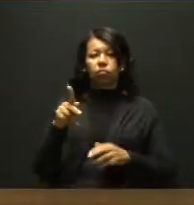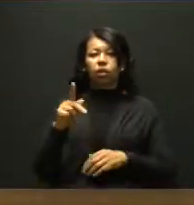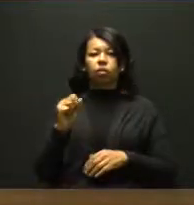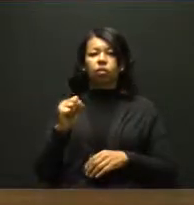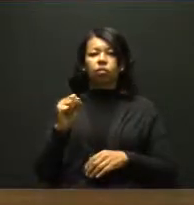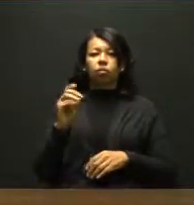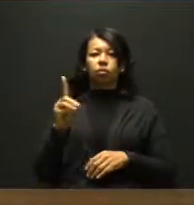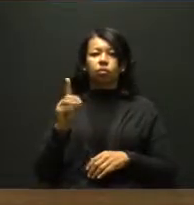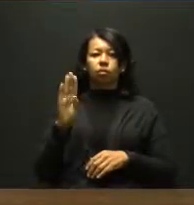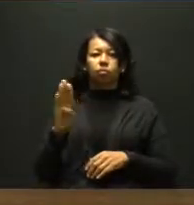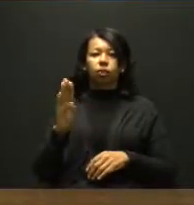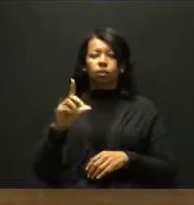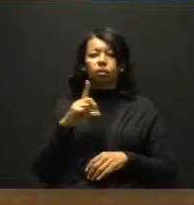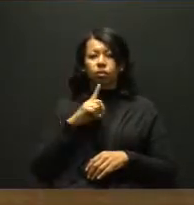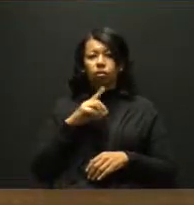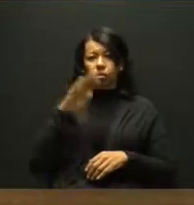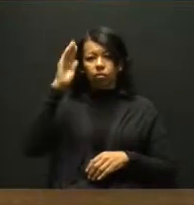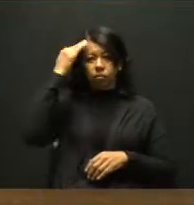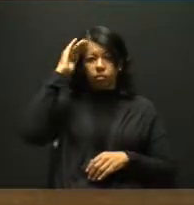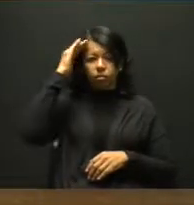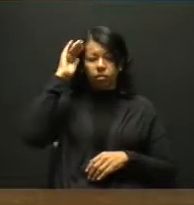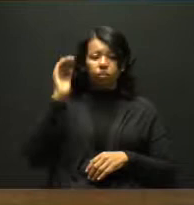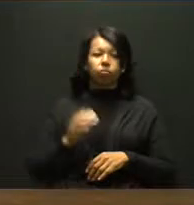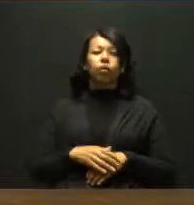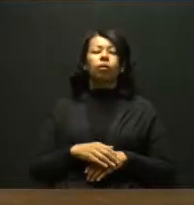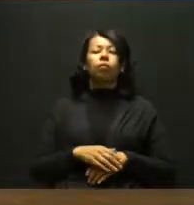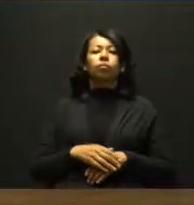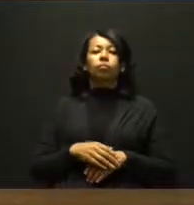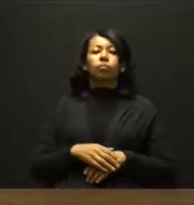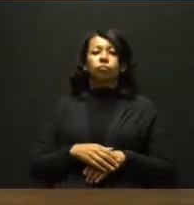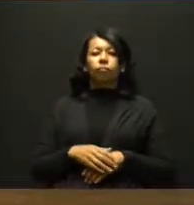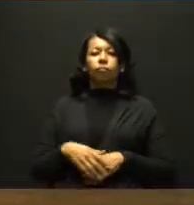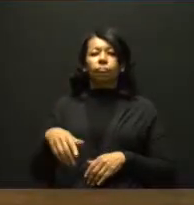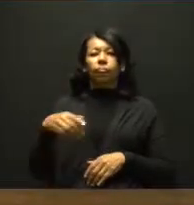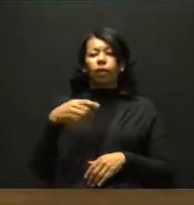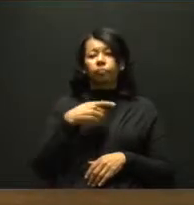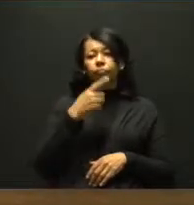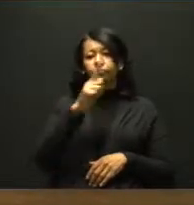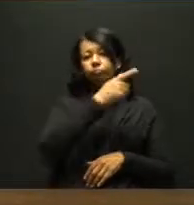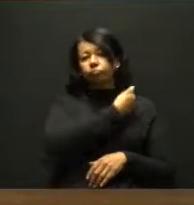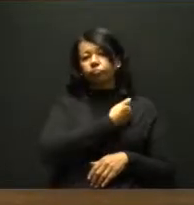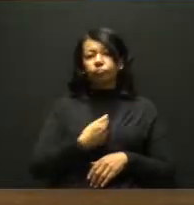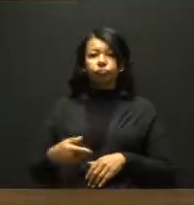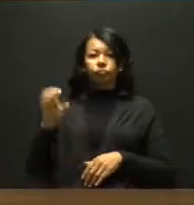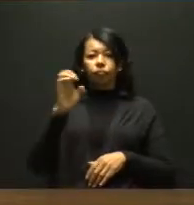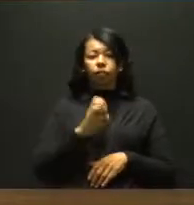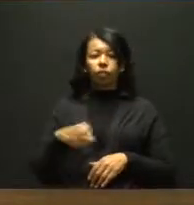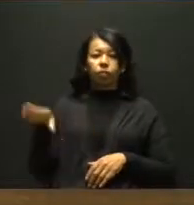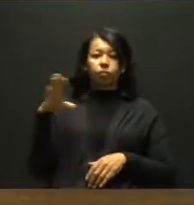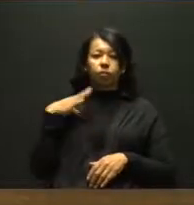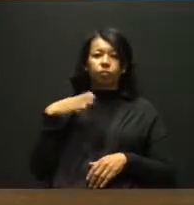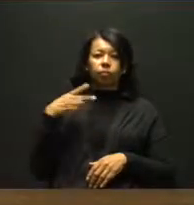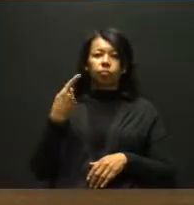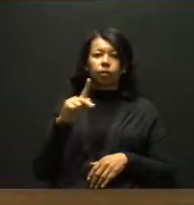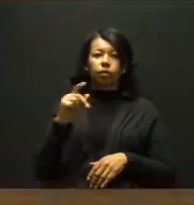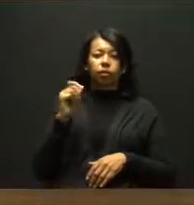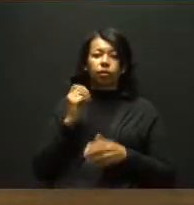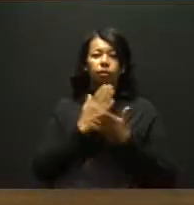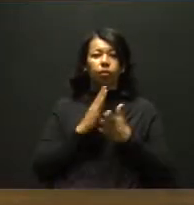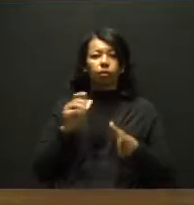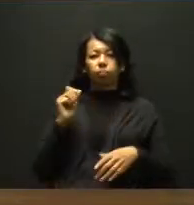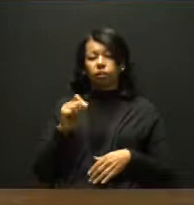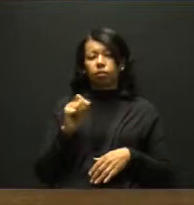para que haja um consenso que faz a interlocução entre governo do estado governo municipal para que o sucesso e por bom lá